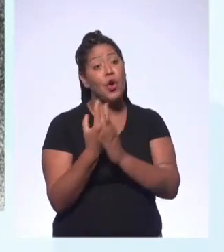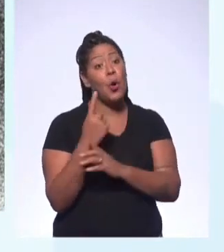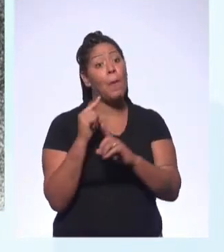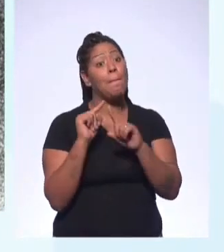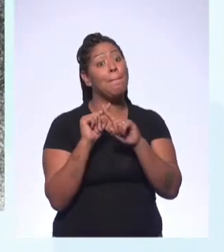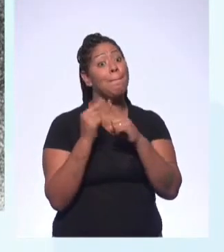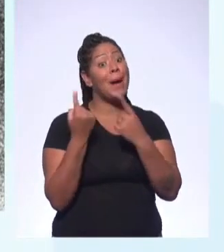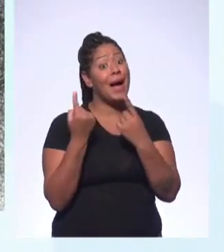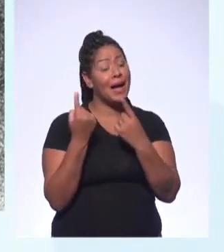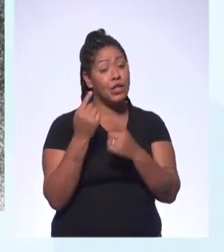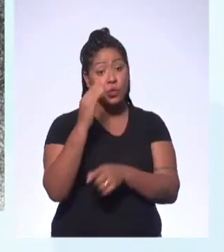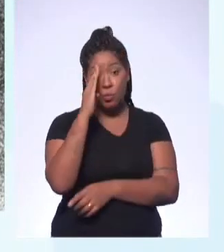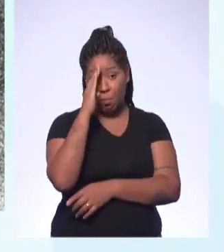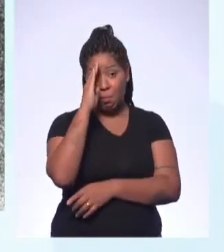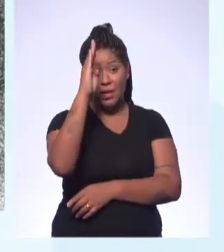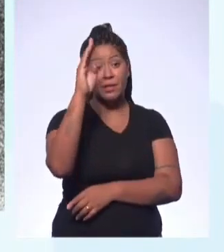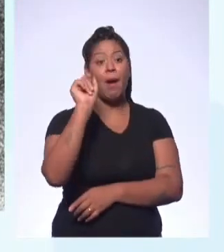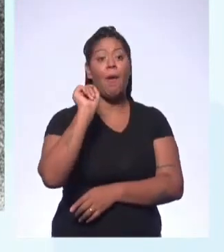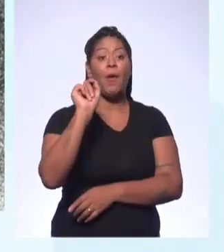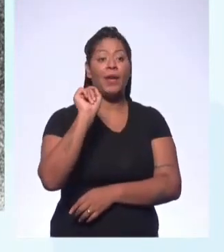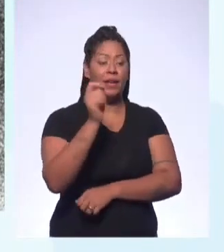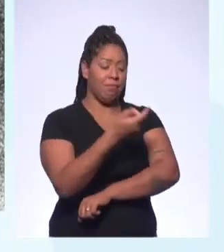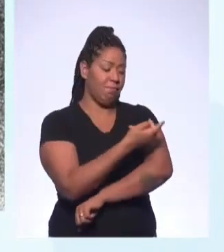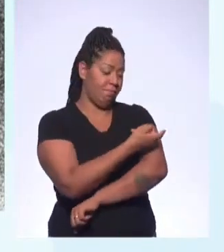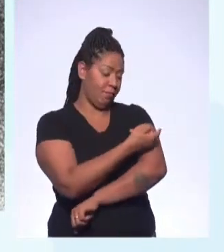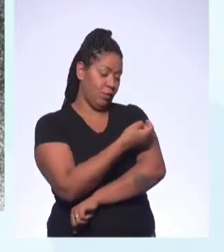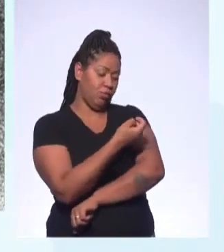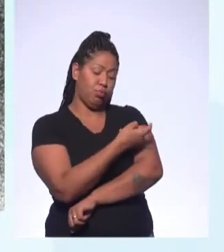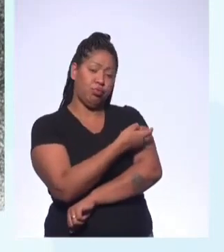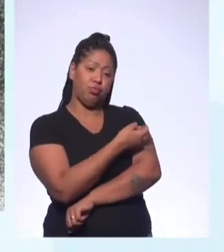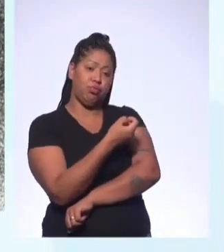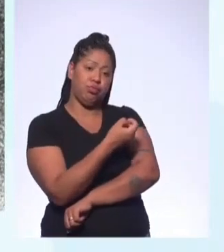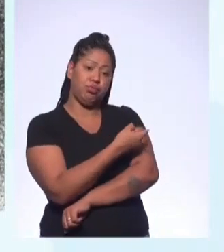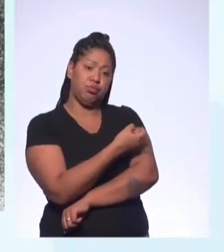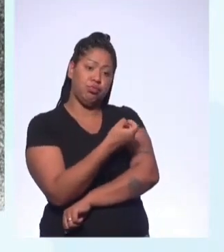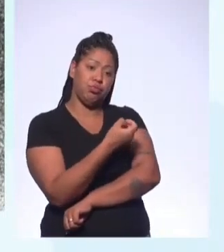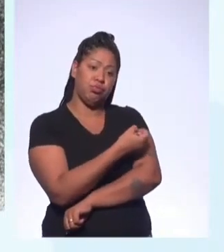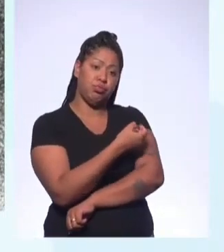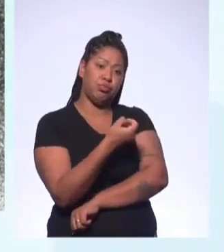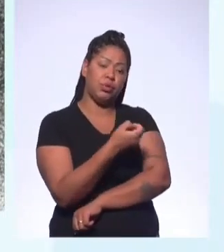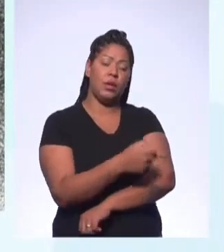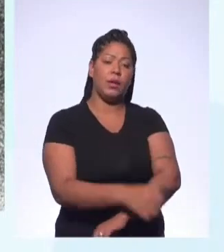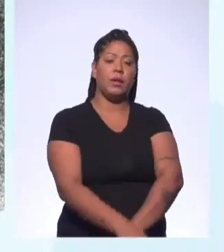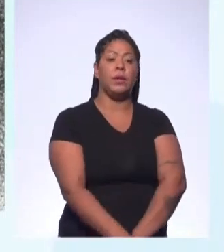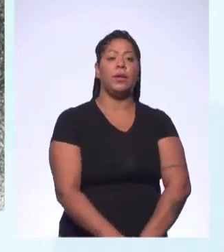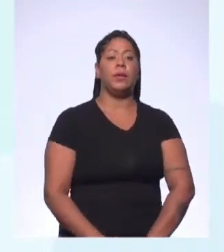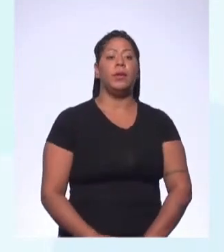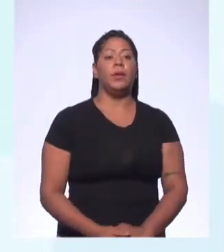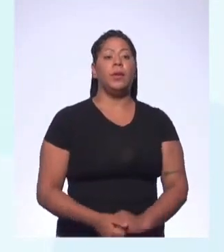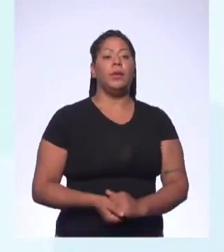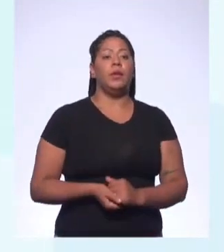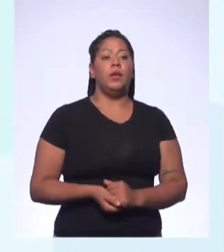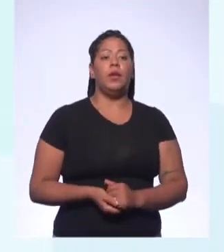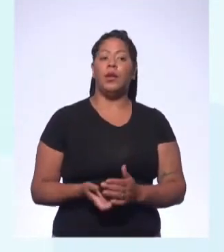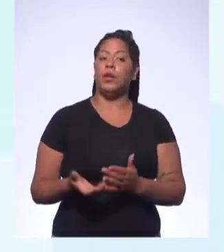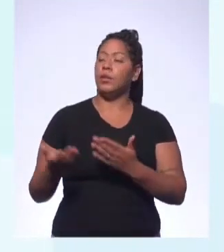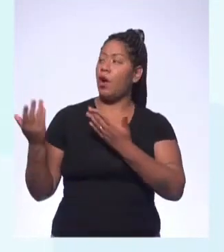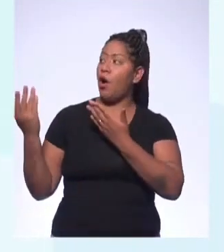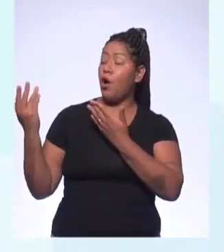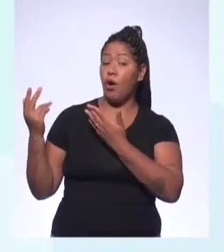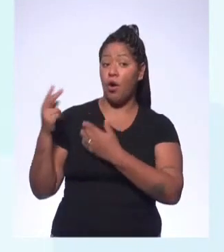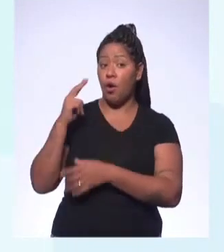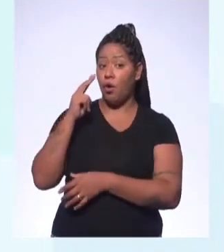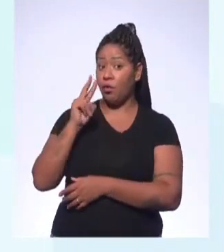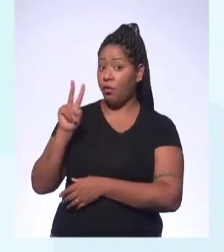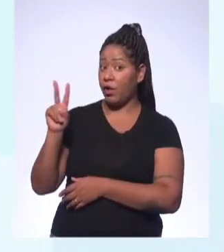do interferon, que o nosso corpo produz também interferon, que é antiviral, mas nem sempre dá resultado assim tão esperado, tá bom? E